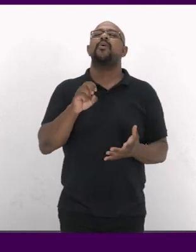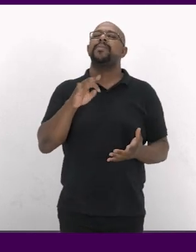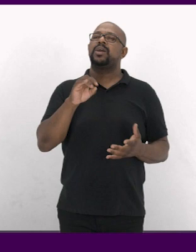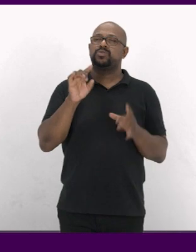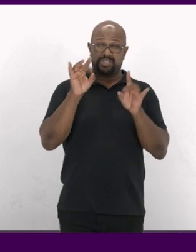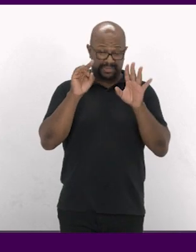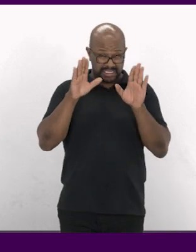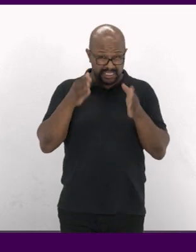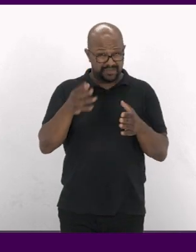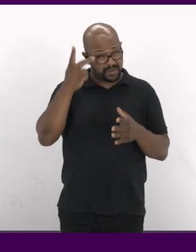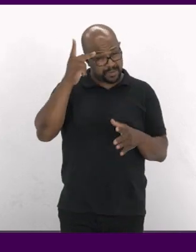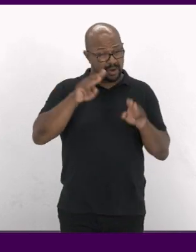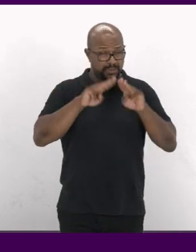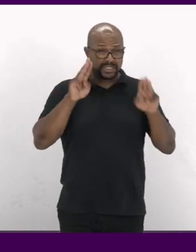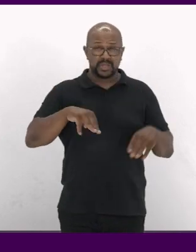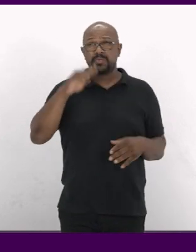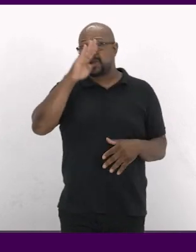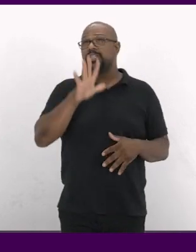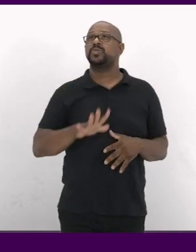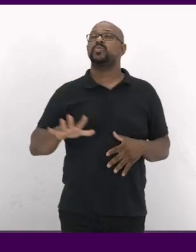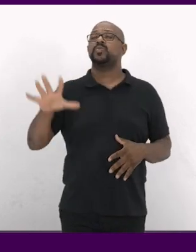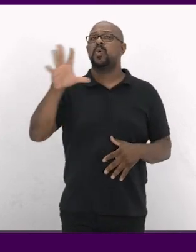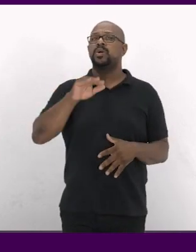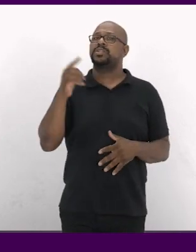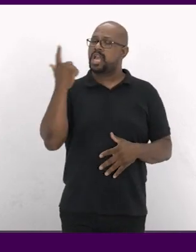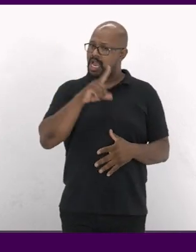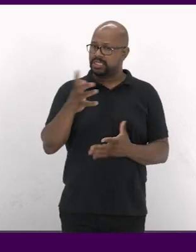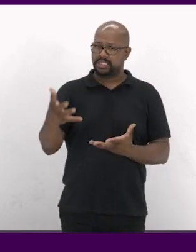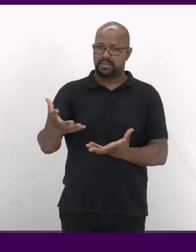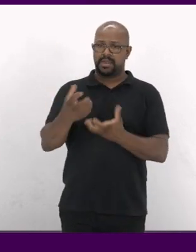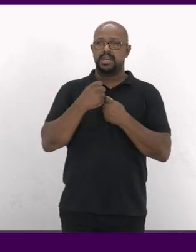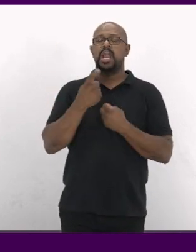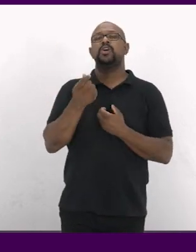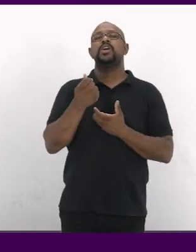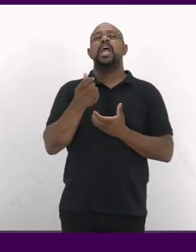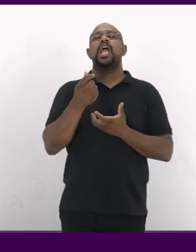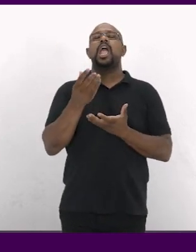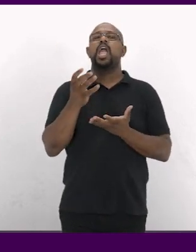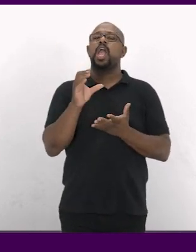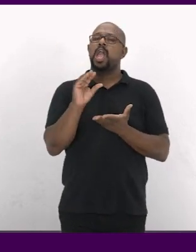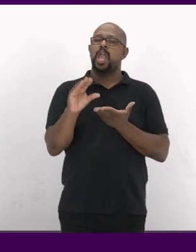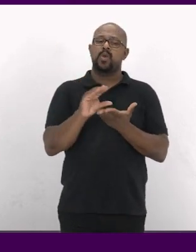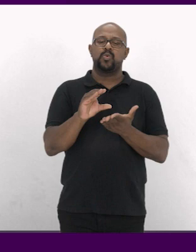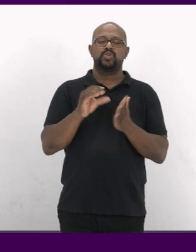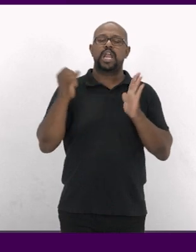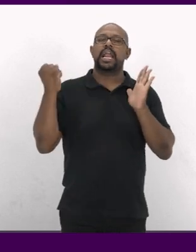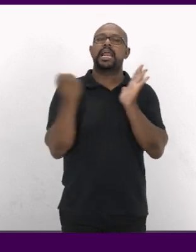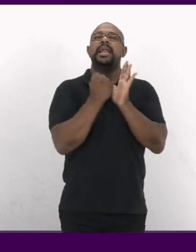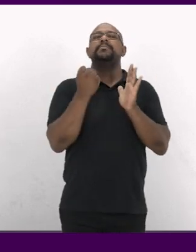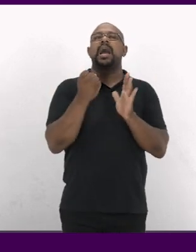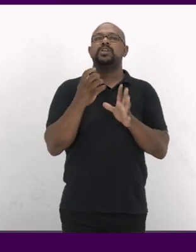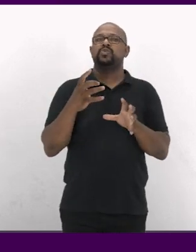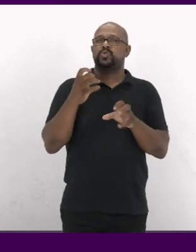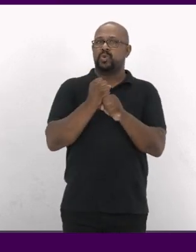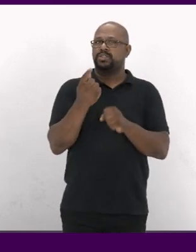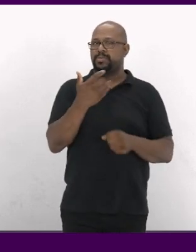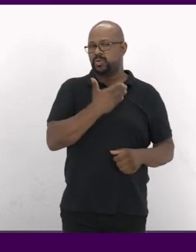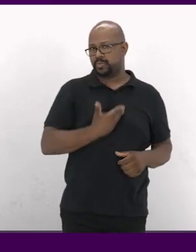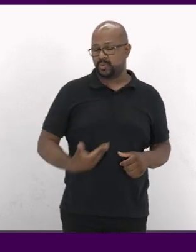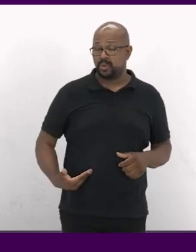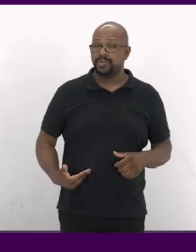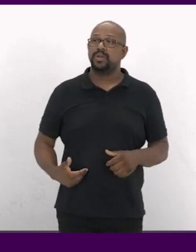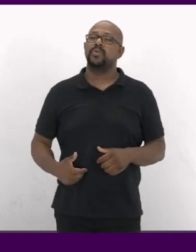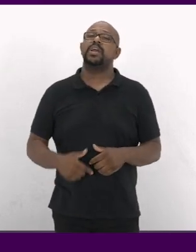específico para os museus no Brasil inteiro, que receberiam recursos carimbados de